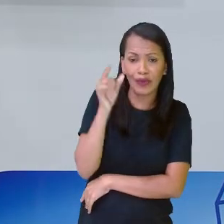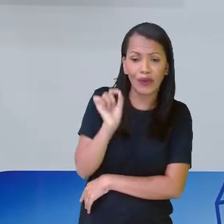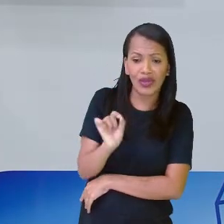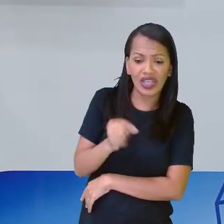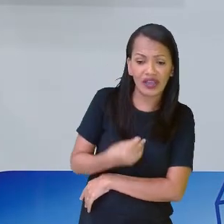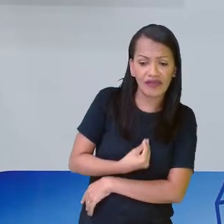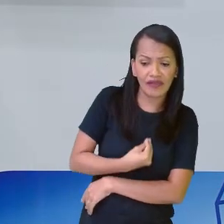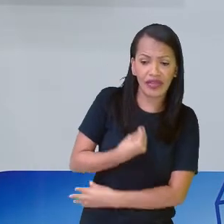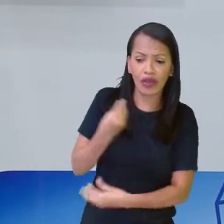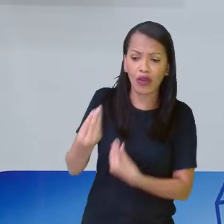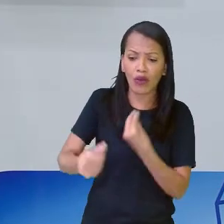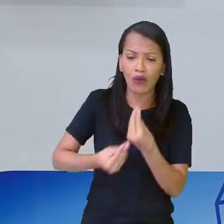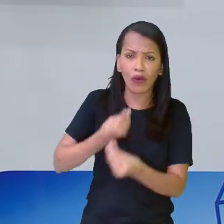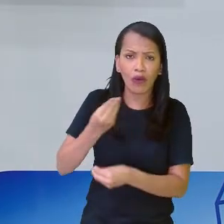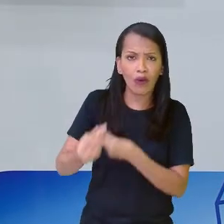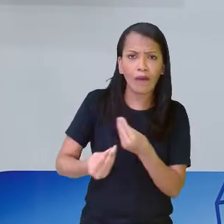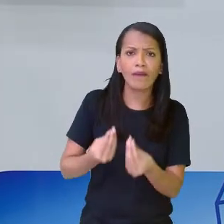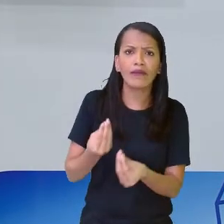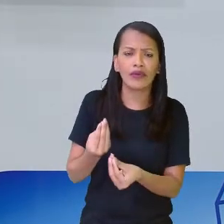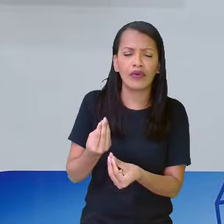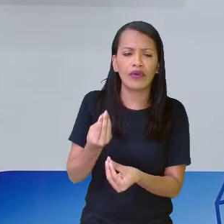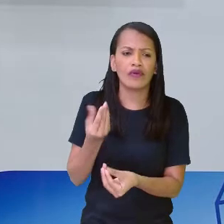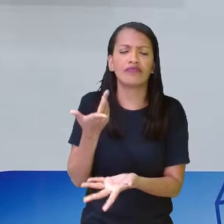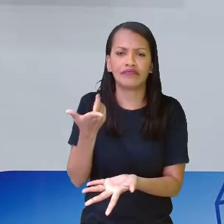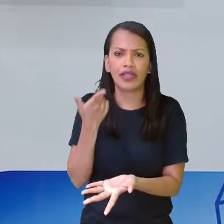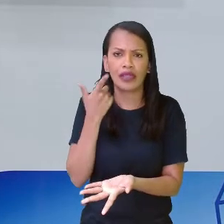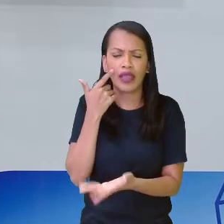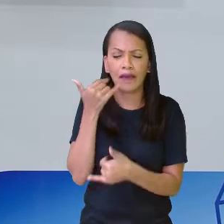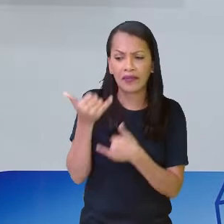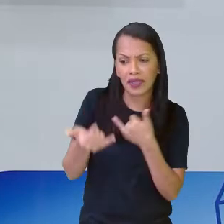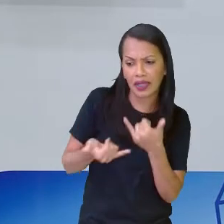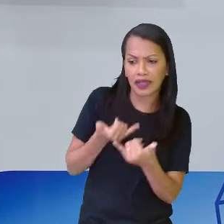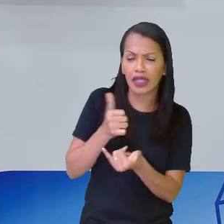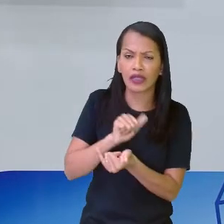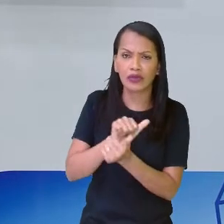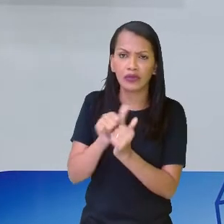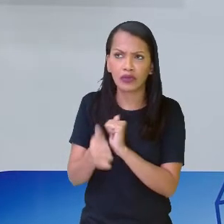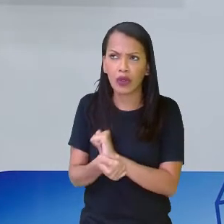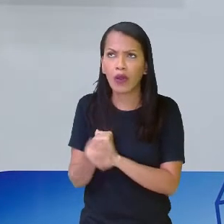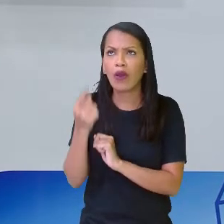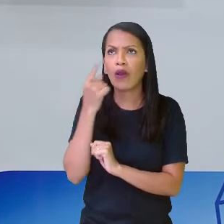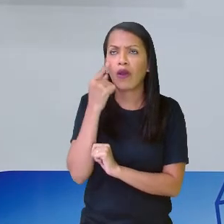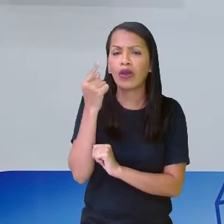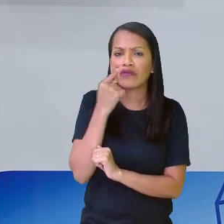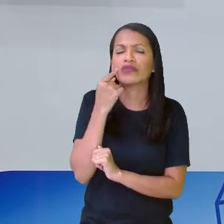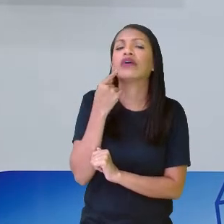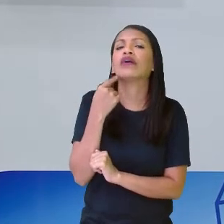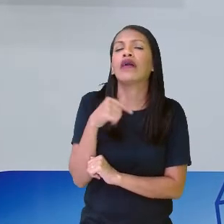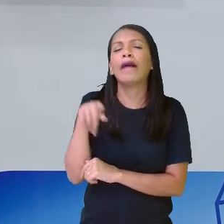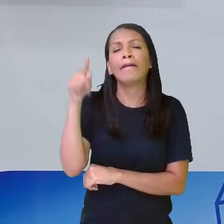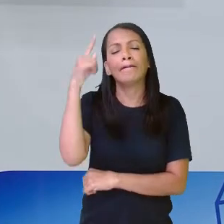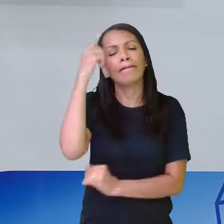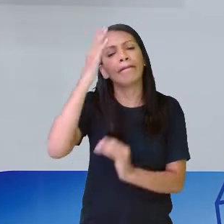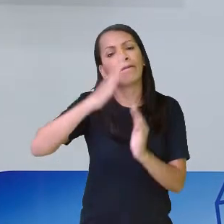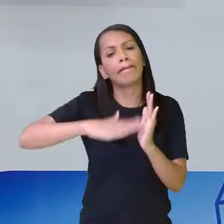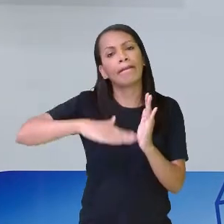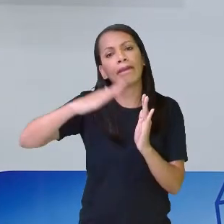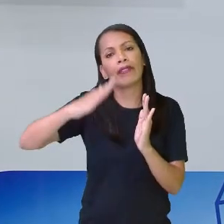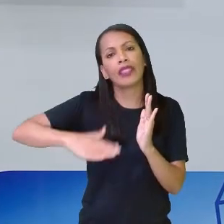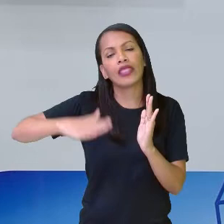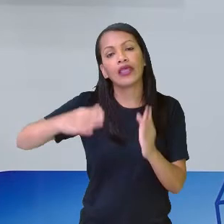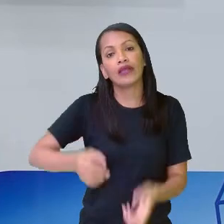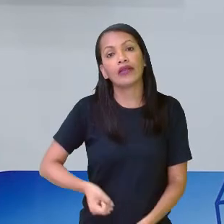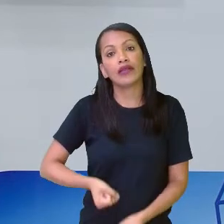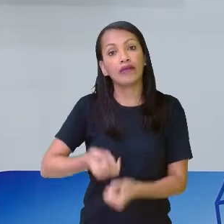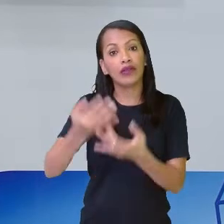como elas viviam, os jogos. Eita, e aí é uma coisa boa que a gente começa a pensar. A pintura, além de ser uma